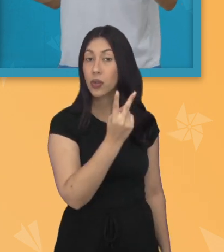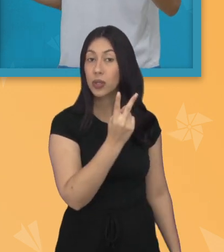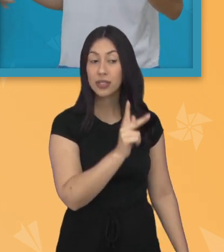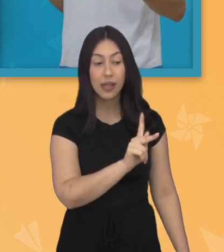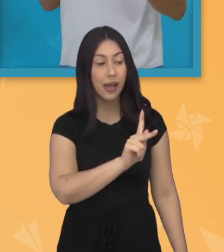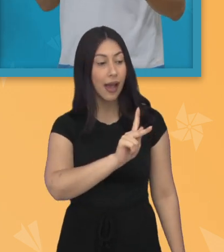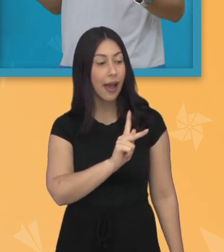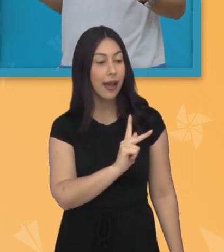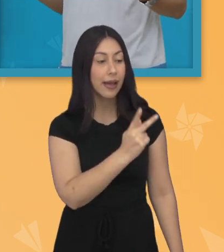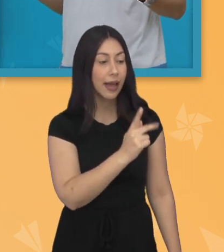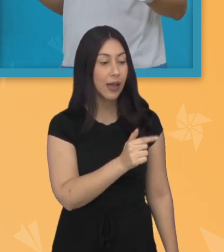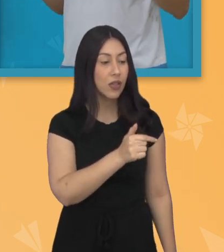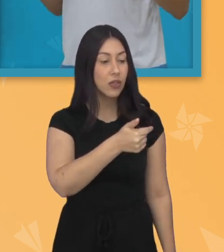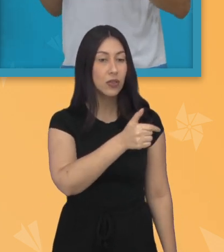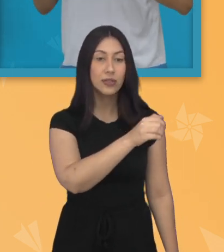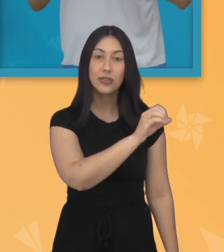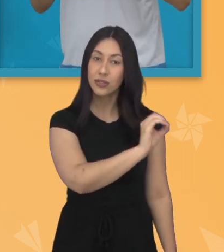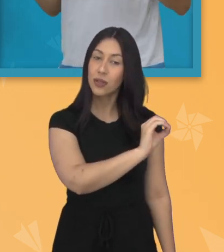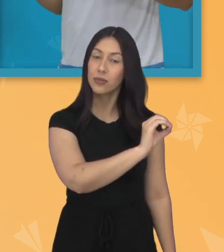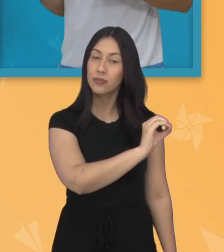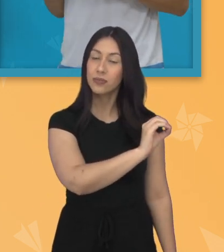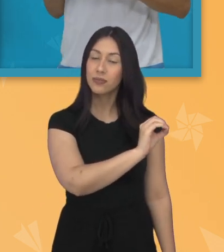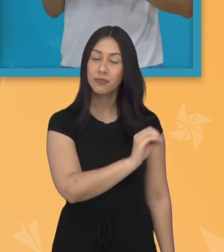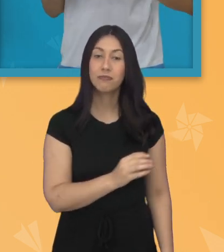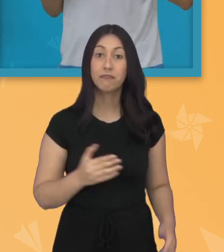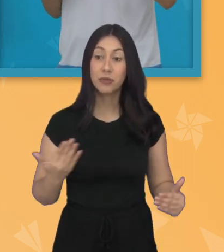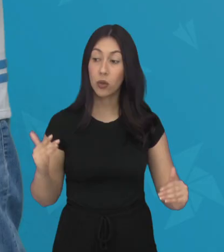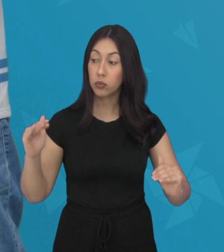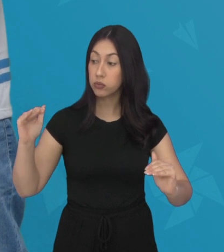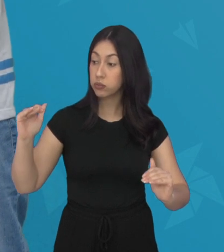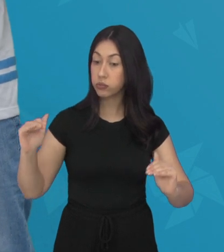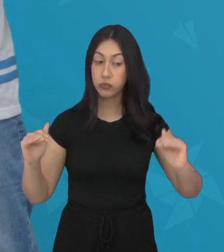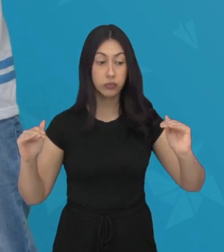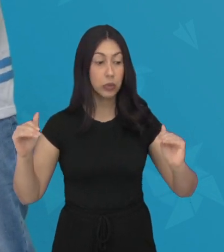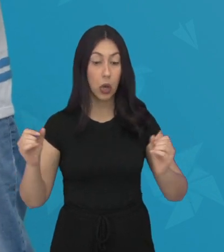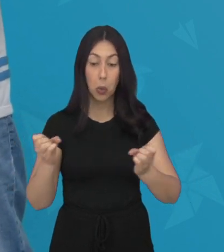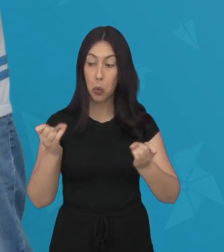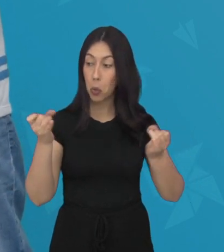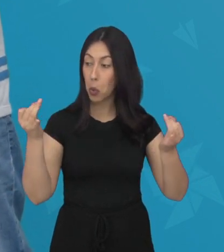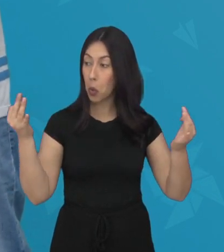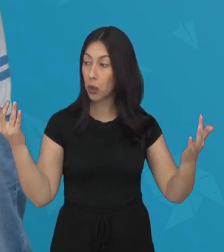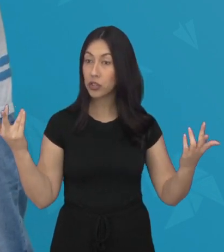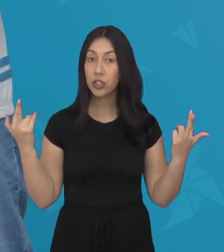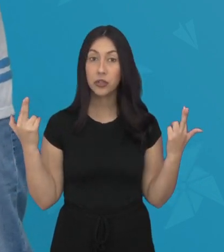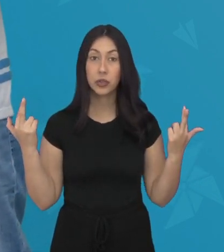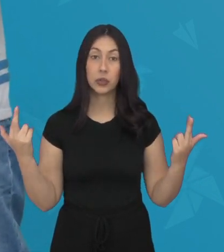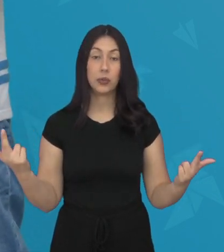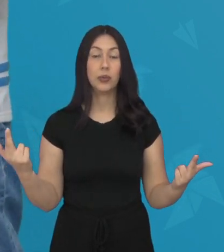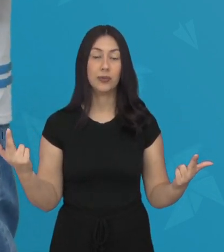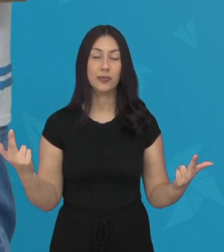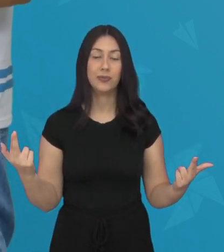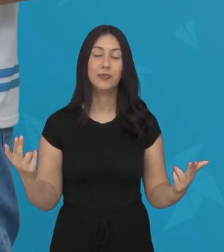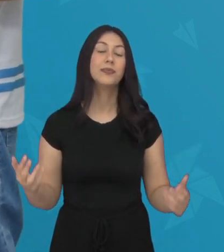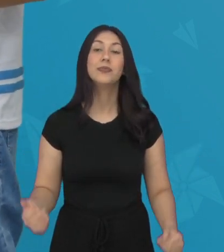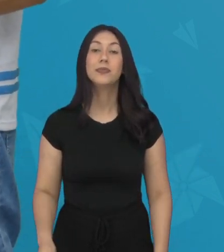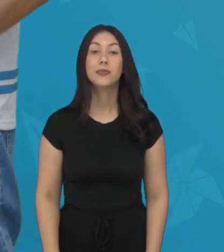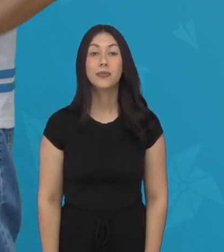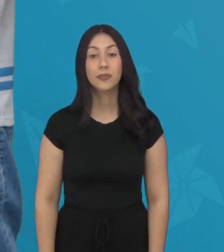4 átomos de hidrogênio e mais 2 átomos de água, ou seja, tudo que tem de um lado tem que ter do outro na mesma quantidade,